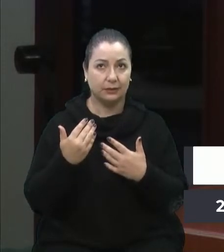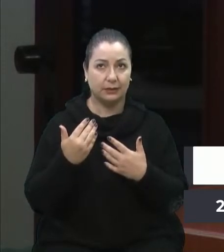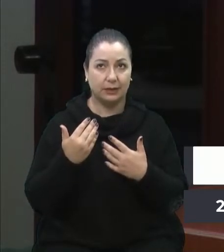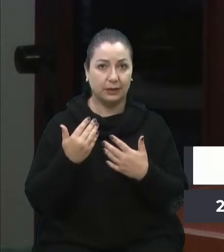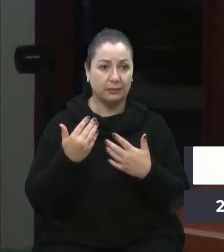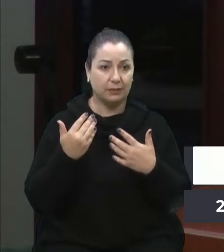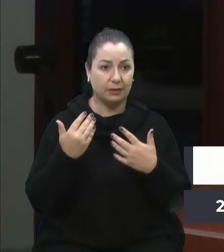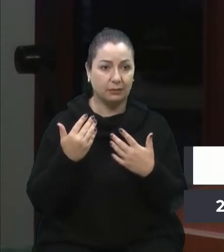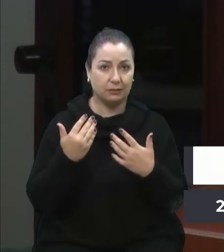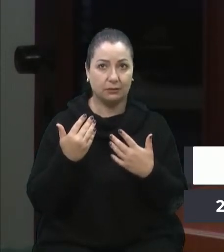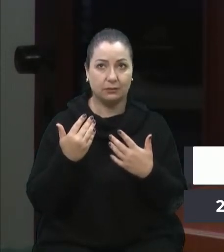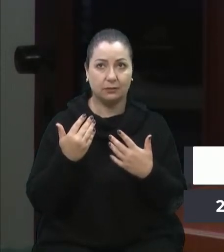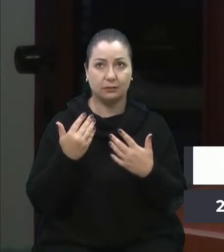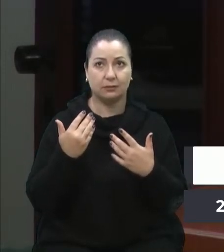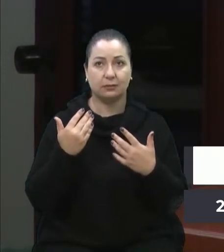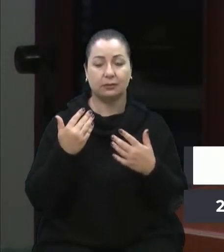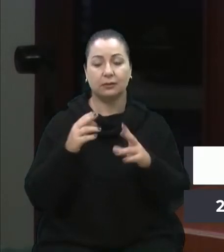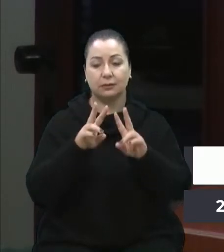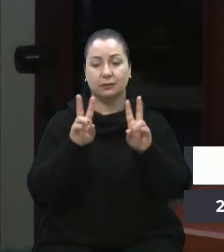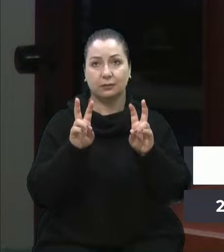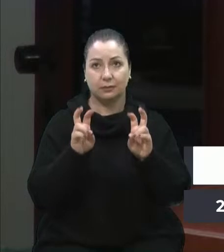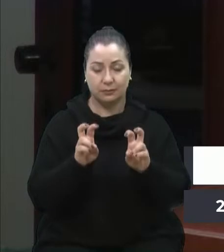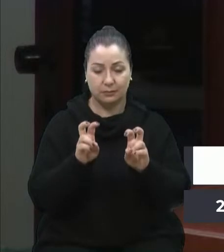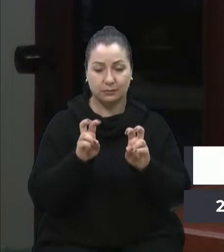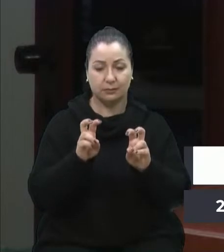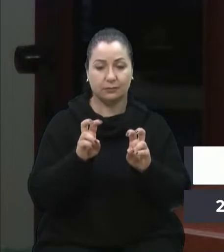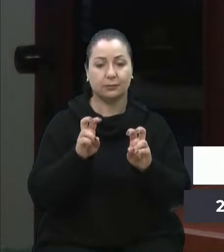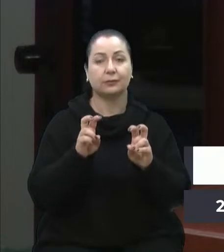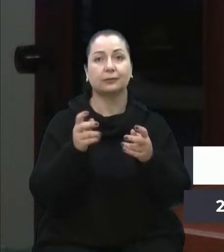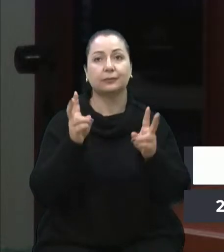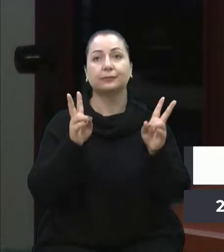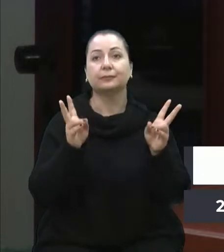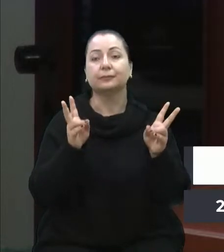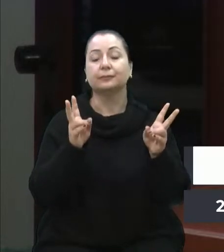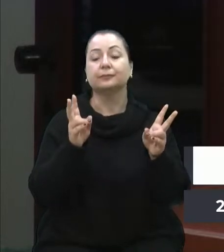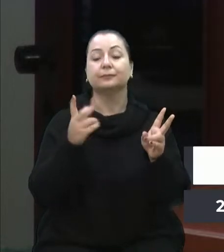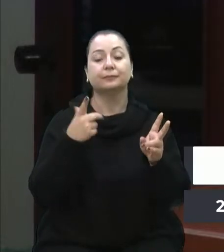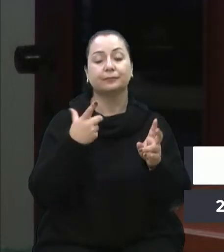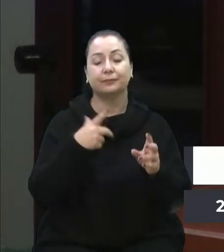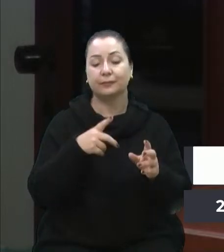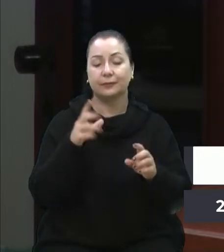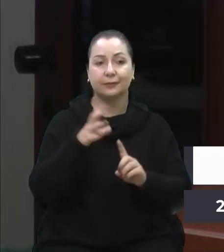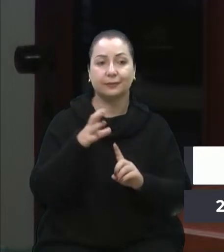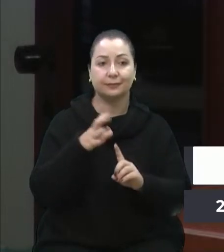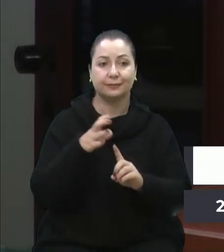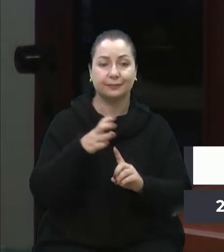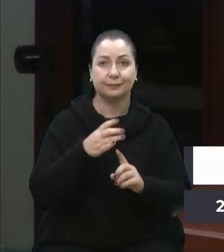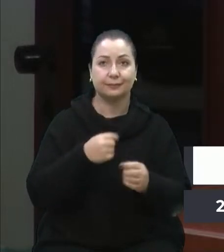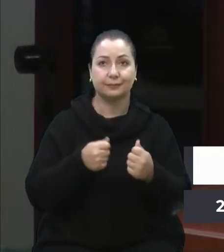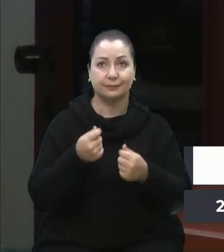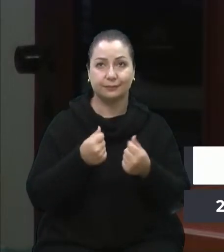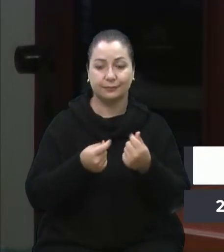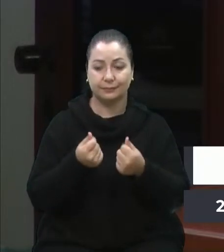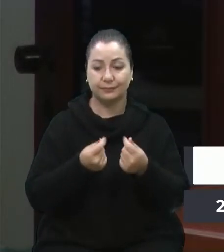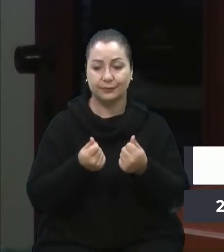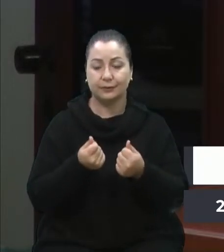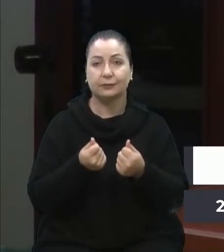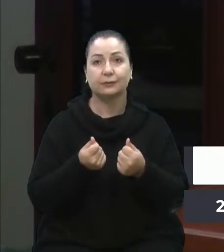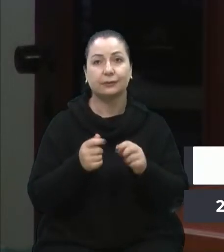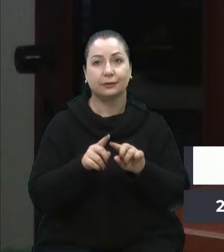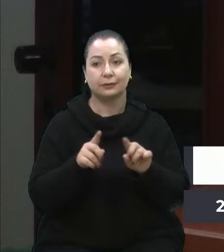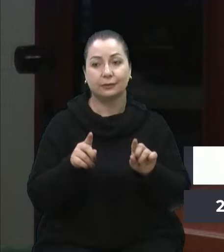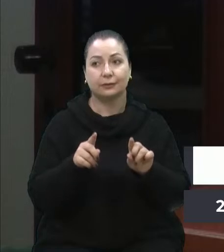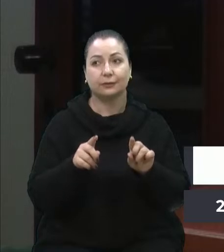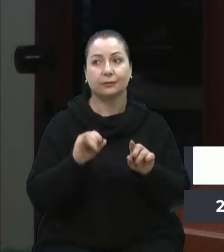o que se propõe não acarreta impacto financeiro, uma vez que o município antecipará o recebimento dos créditos